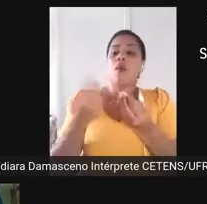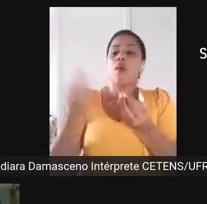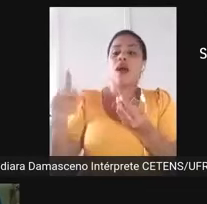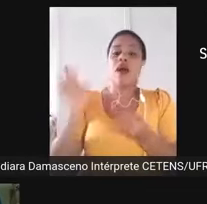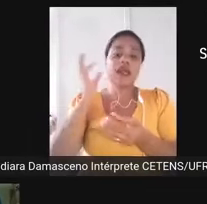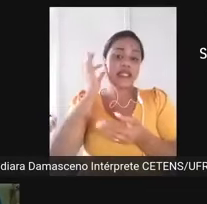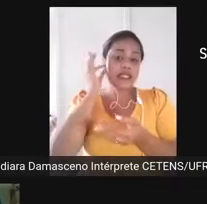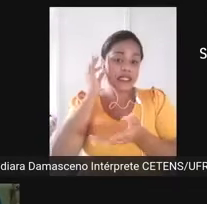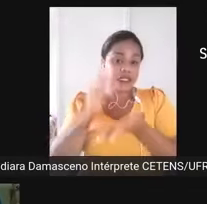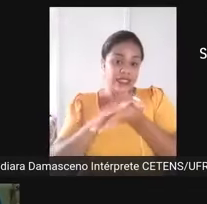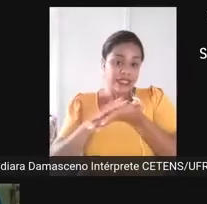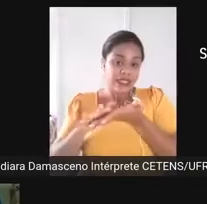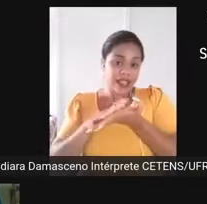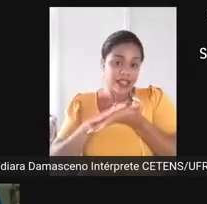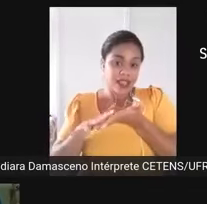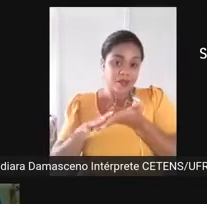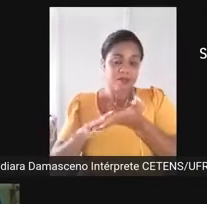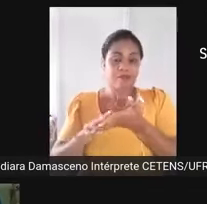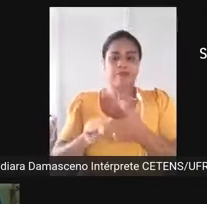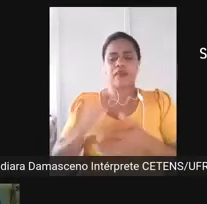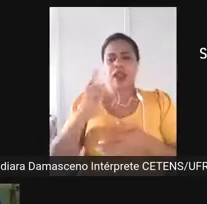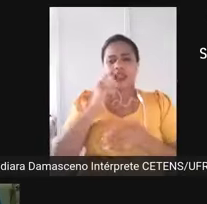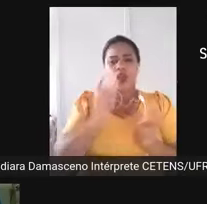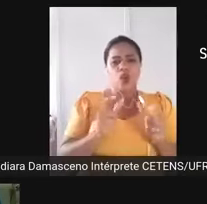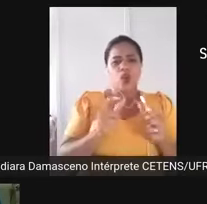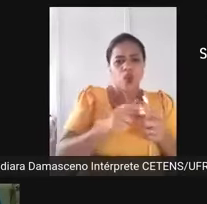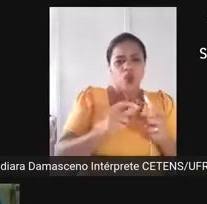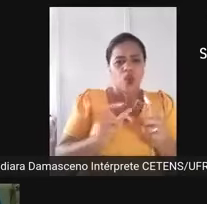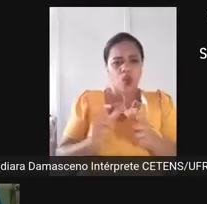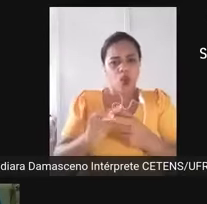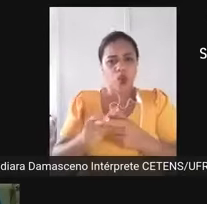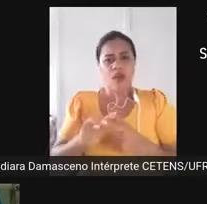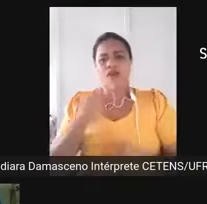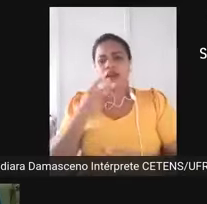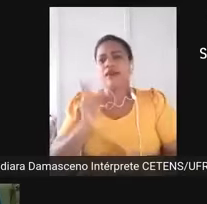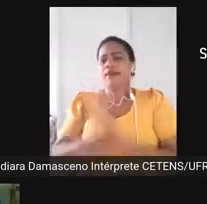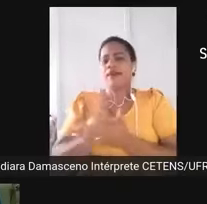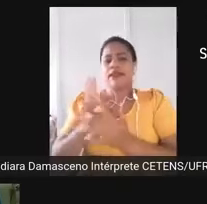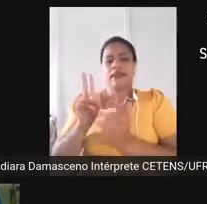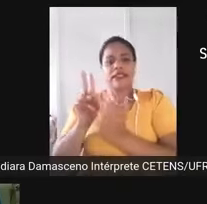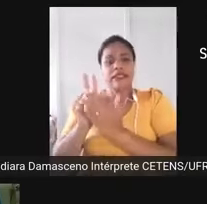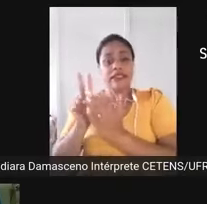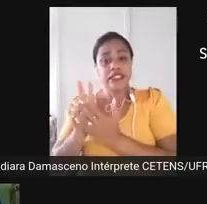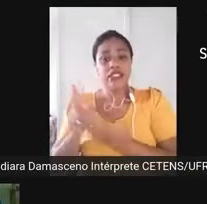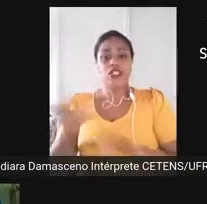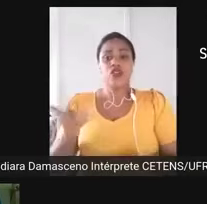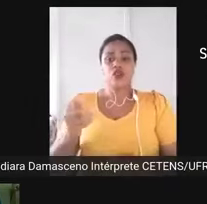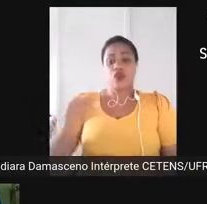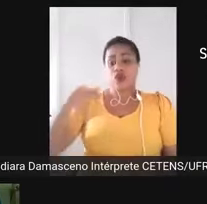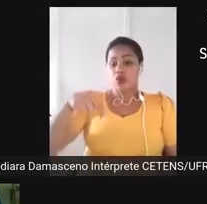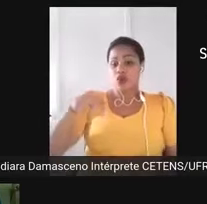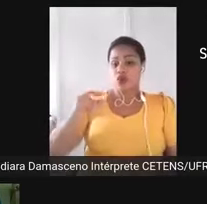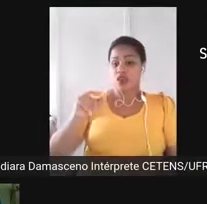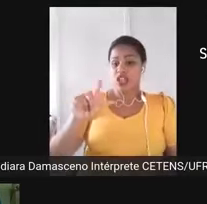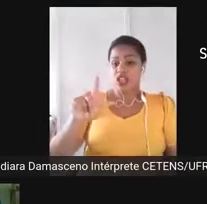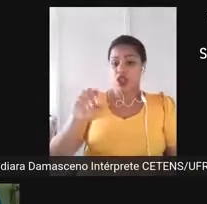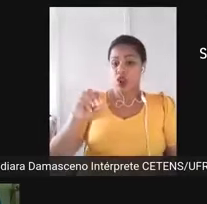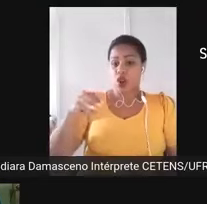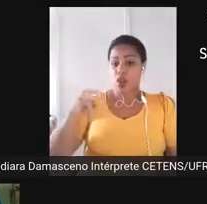minorias que são pesquisadas na historiografia, nós temos sempre os índios, os quilombolas, né? E os ciganos nunca tiveram essa